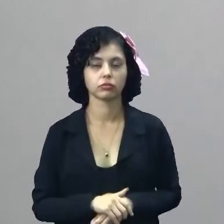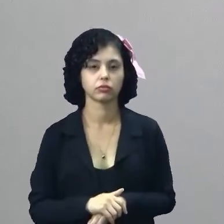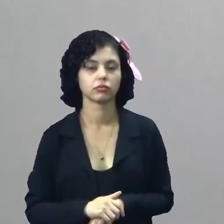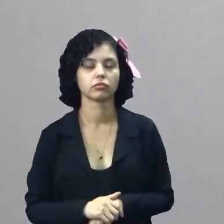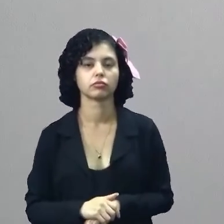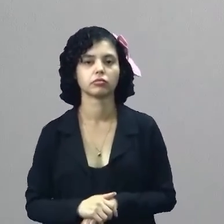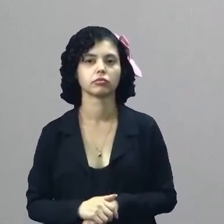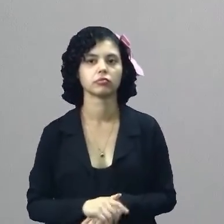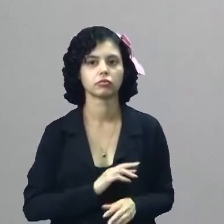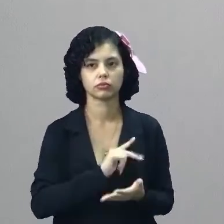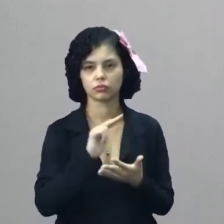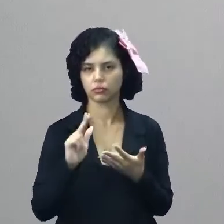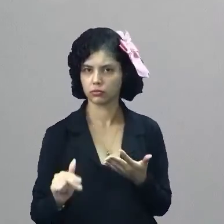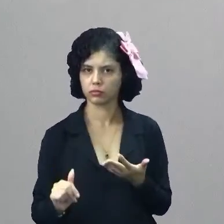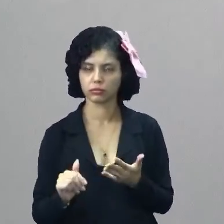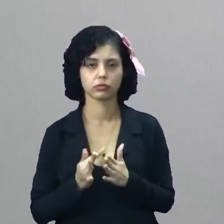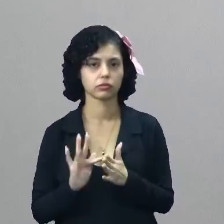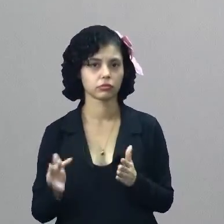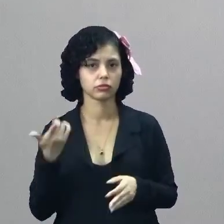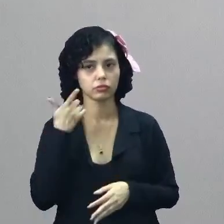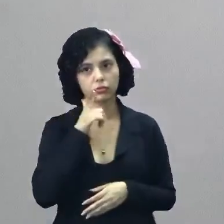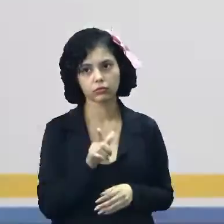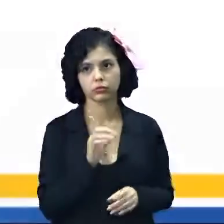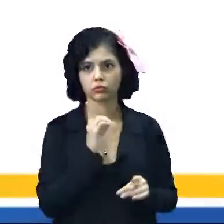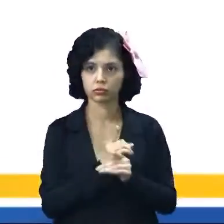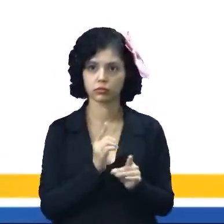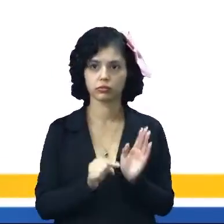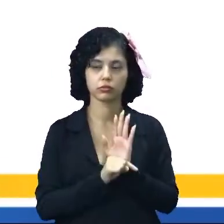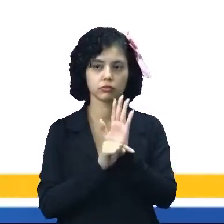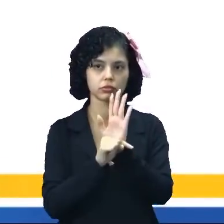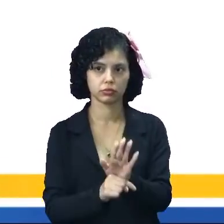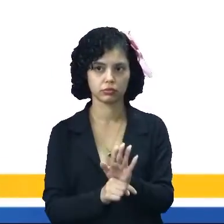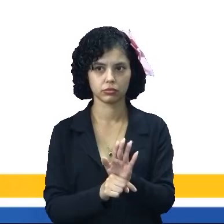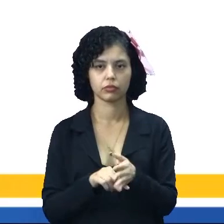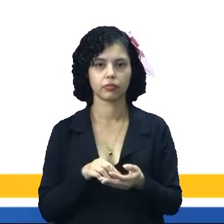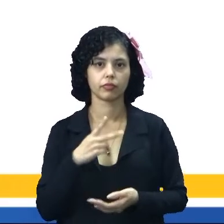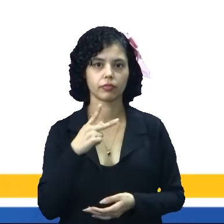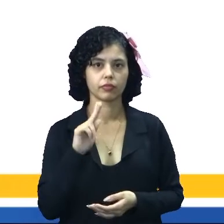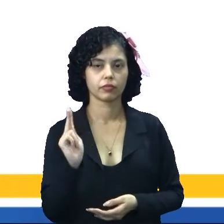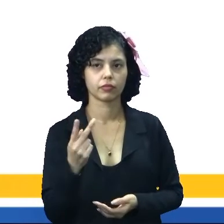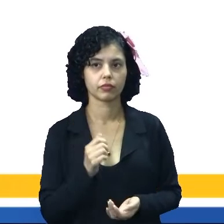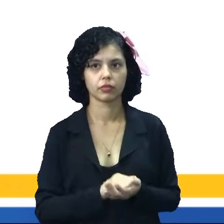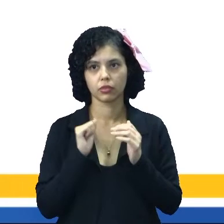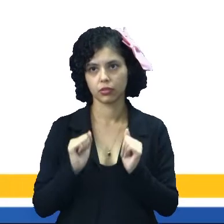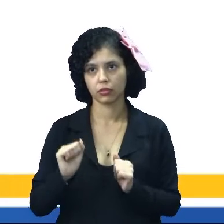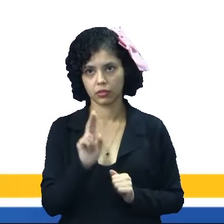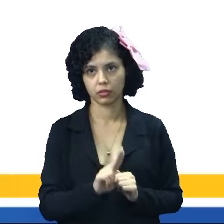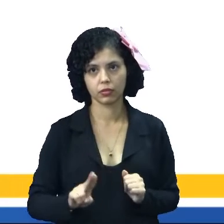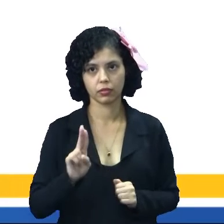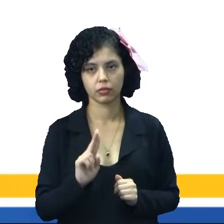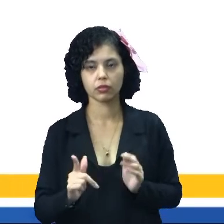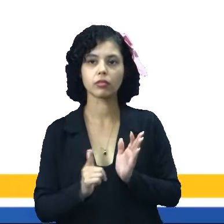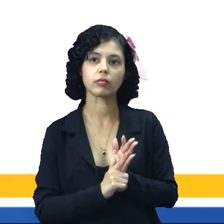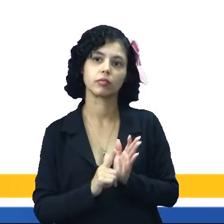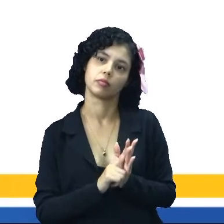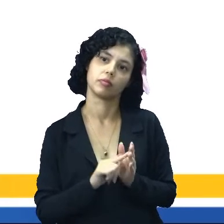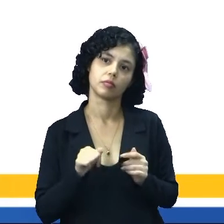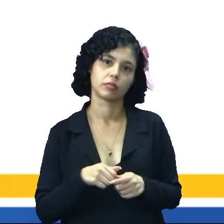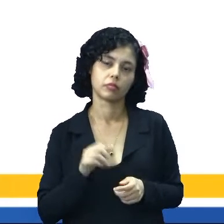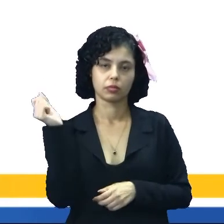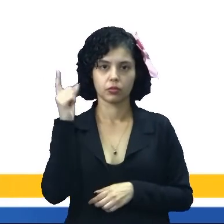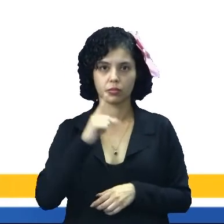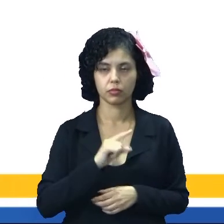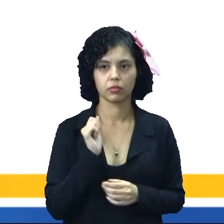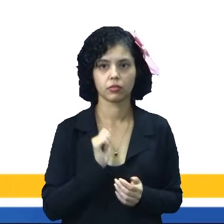tá? E aí existem várias formas de a gente conseguir indicar esse pH. Pode ser utilizando papel tornassol,